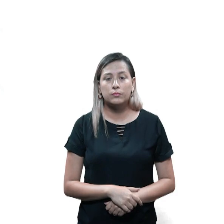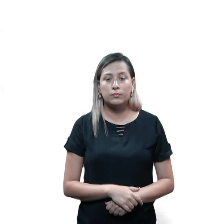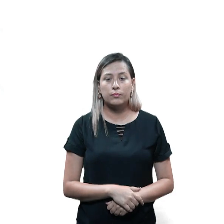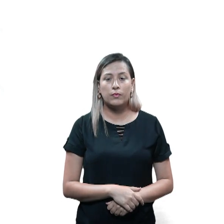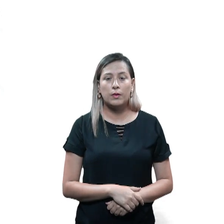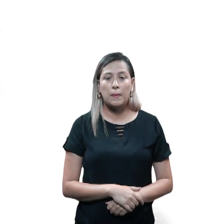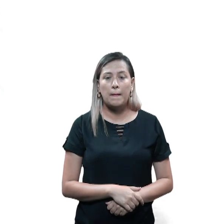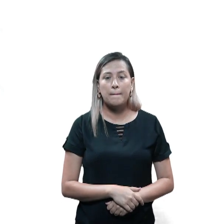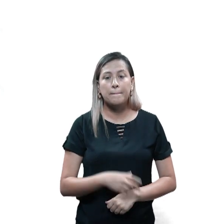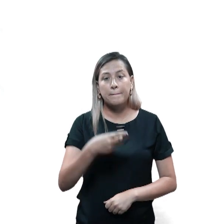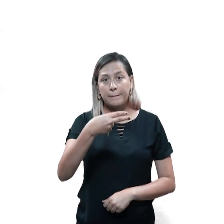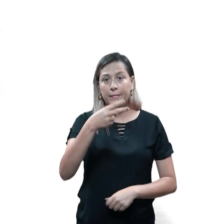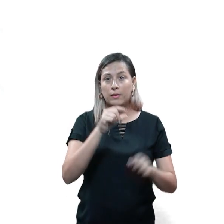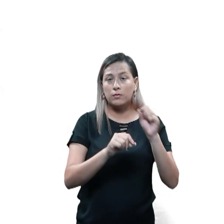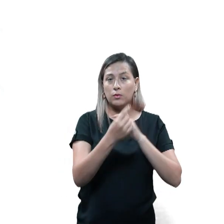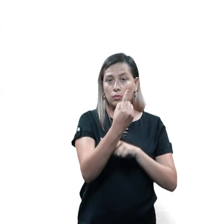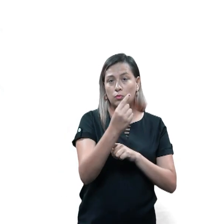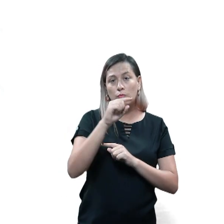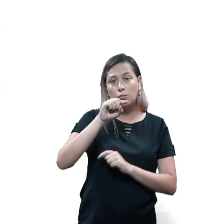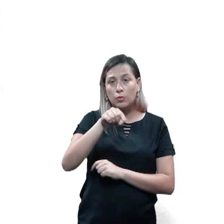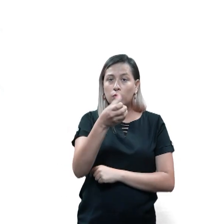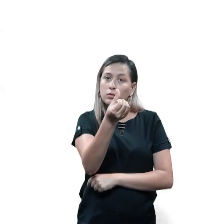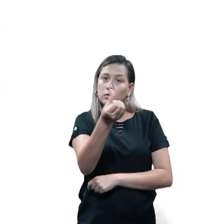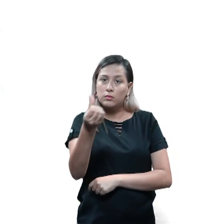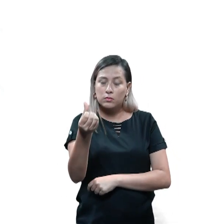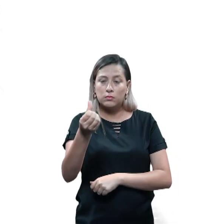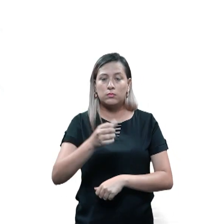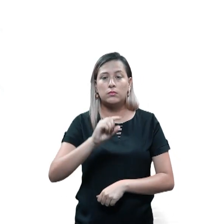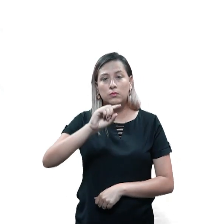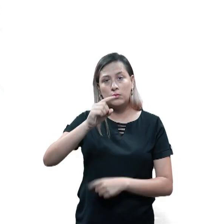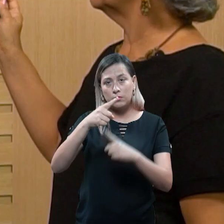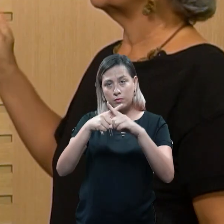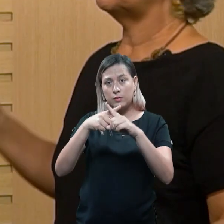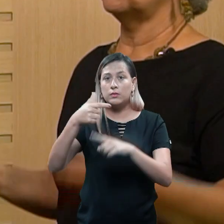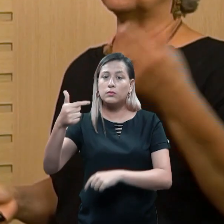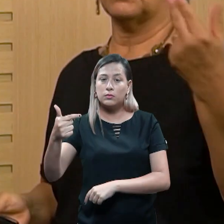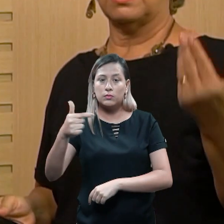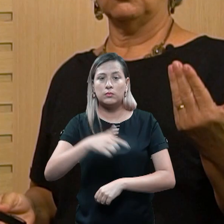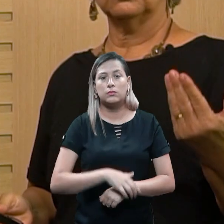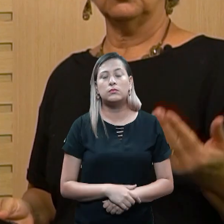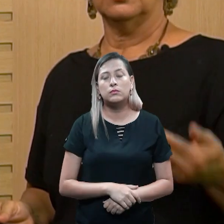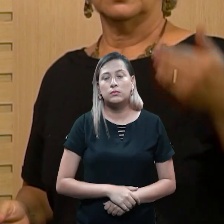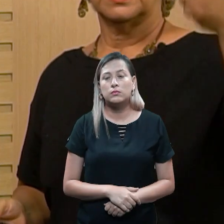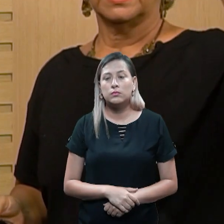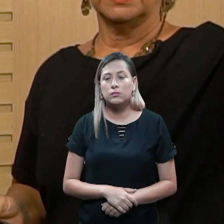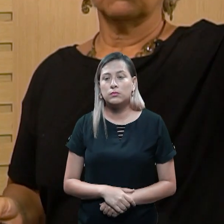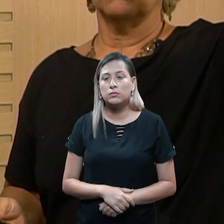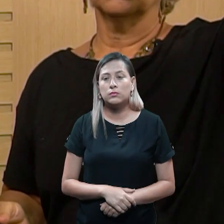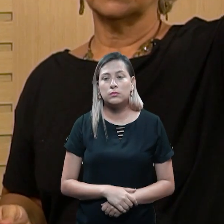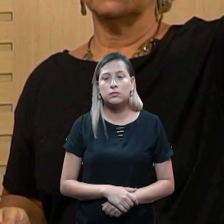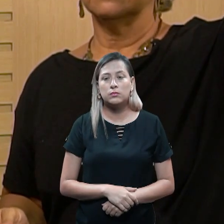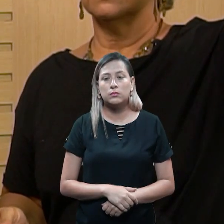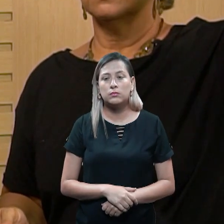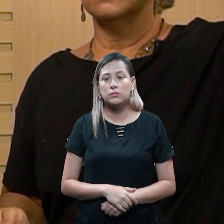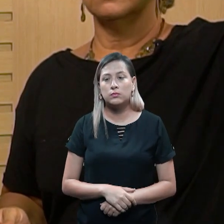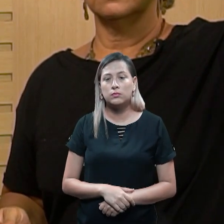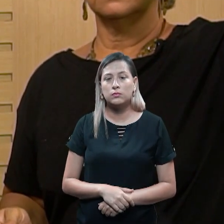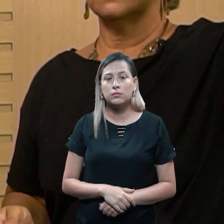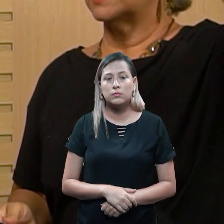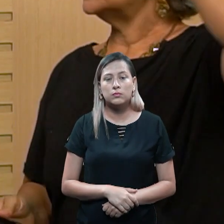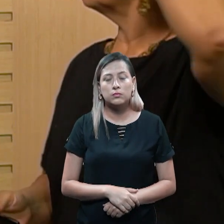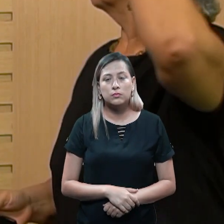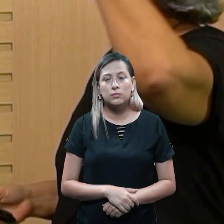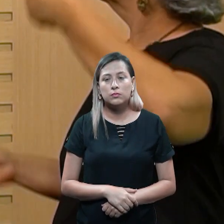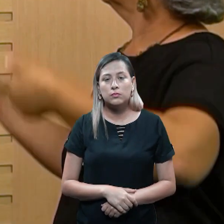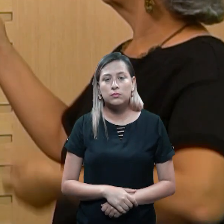então, é igual a 1,66 vezes 2. Ponto alto encontra em